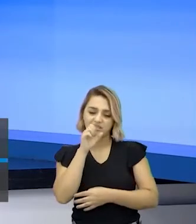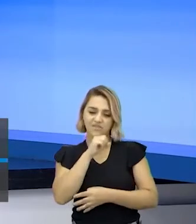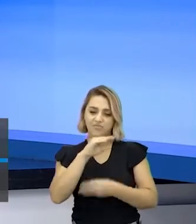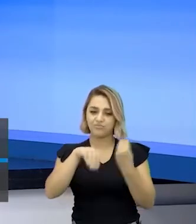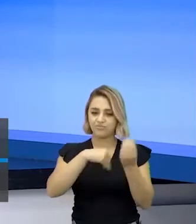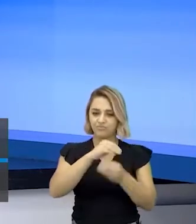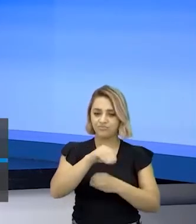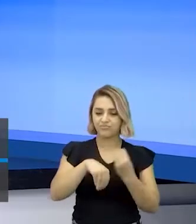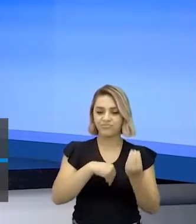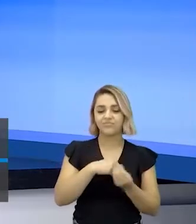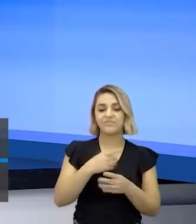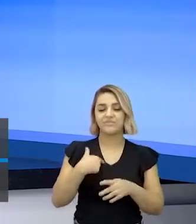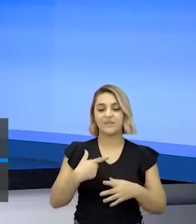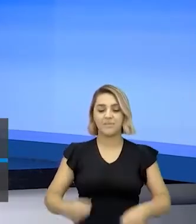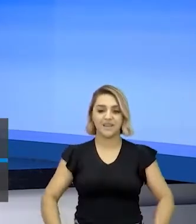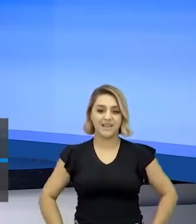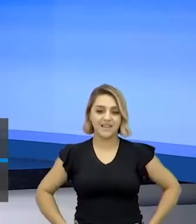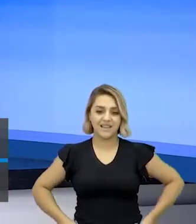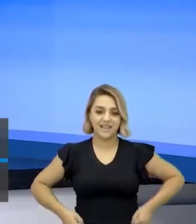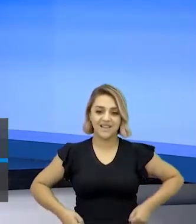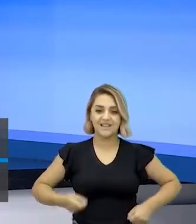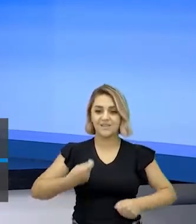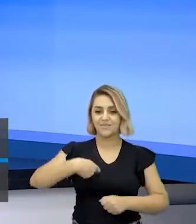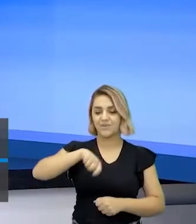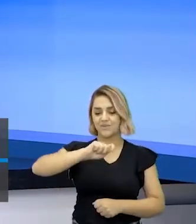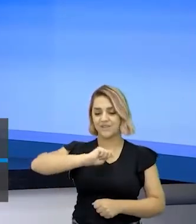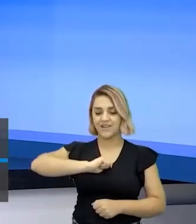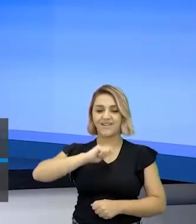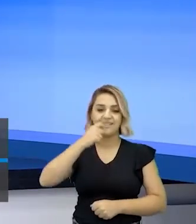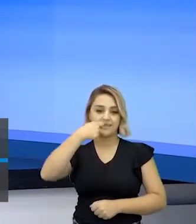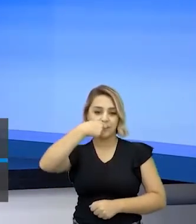pretas. E o meu sinal,